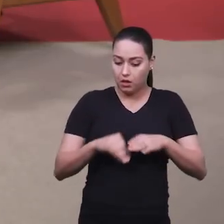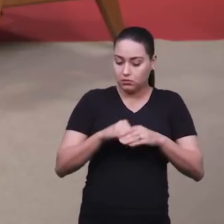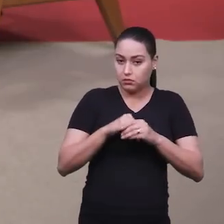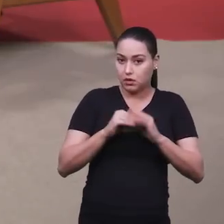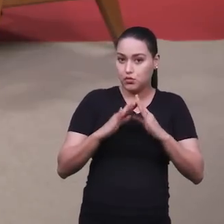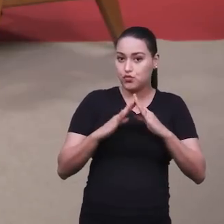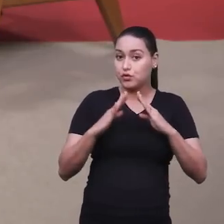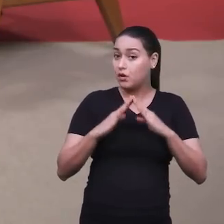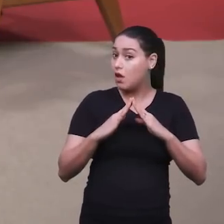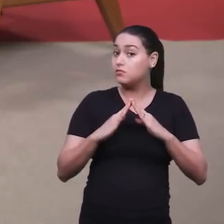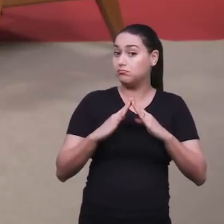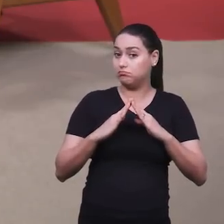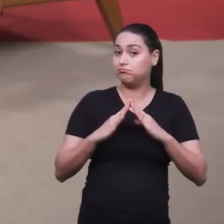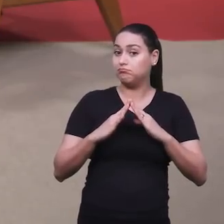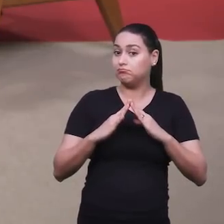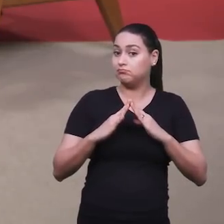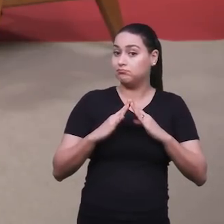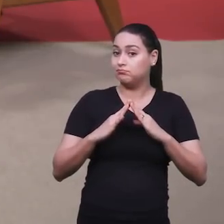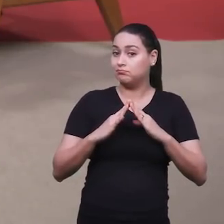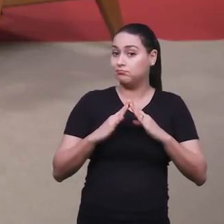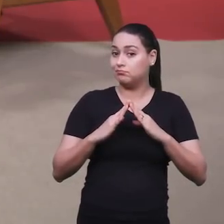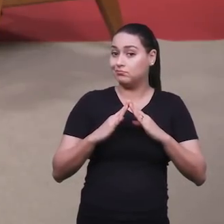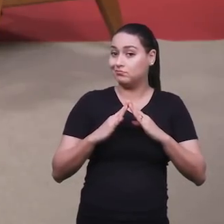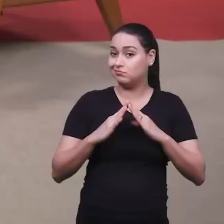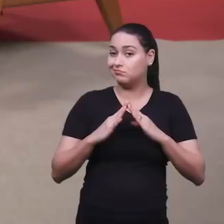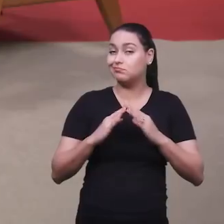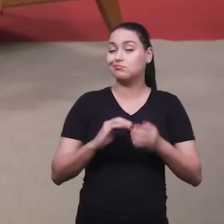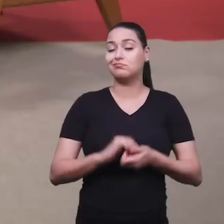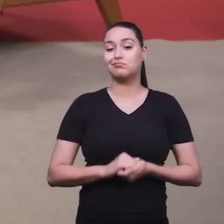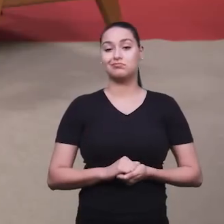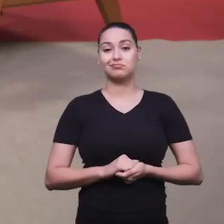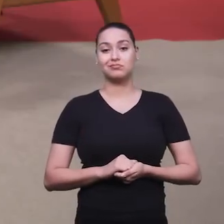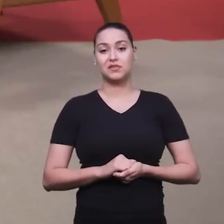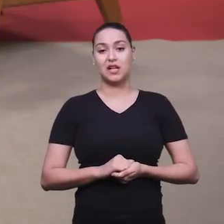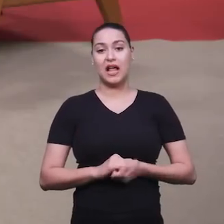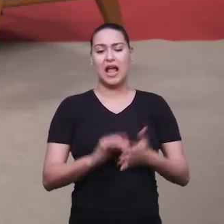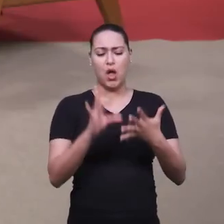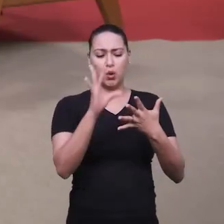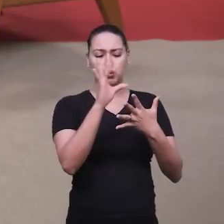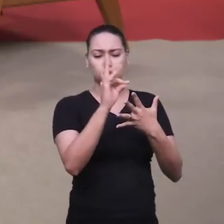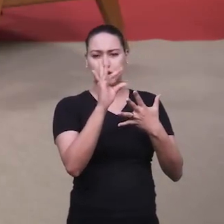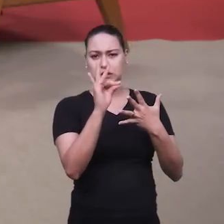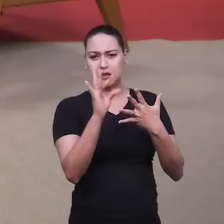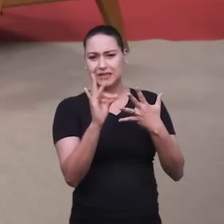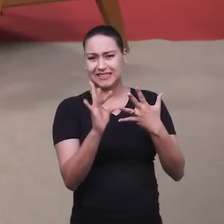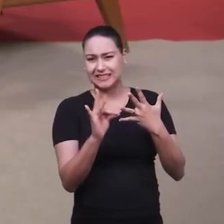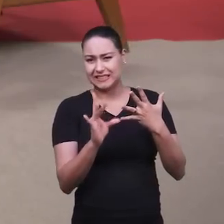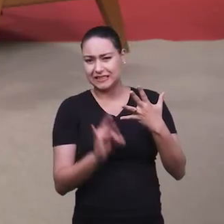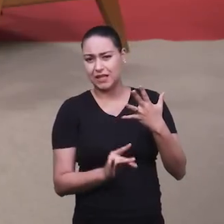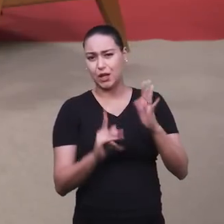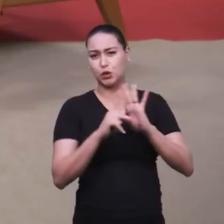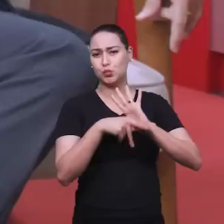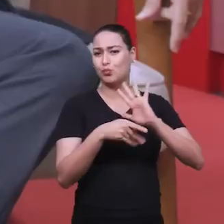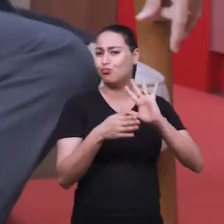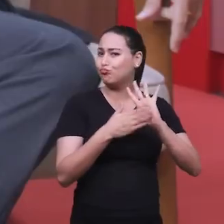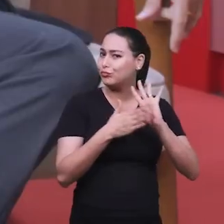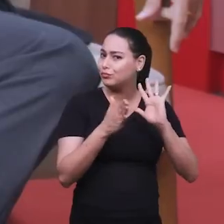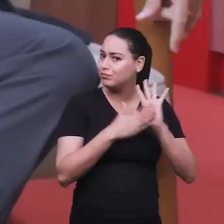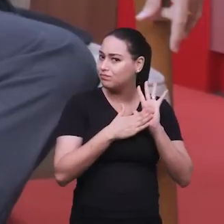profundo para nós hoje, não é, Daniel? Muito profundo. Tudo, né? Só reforçando, cada detalhe